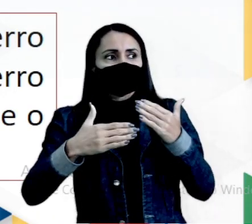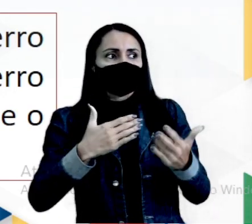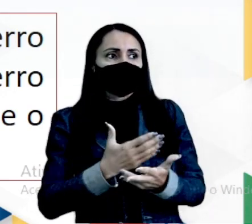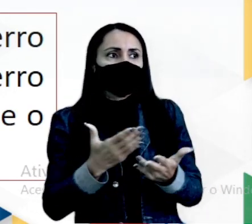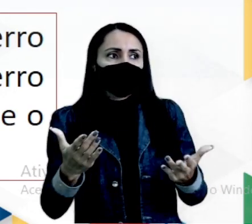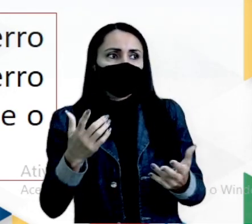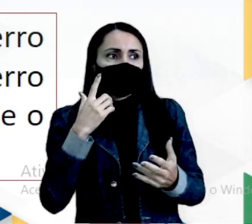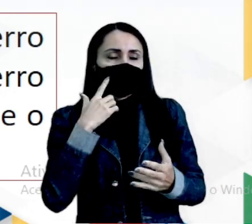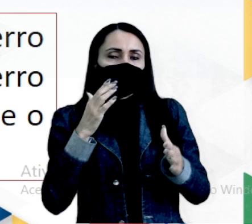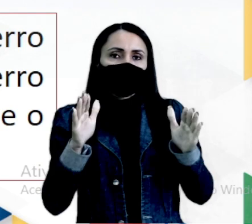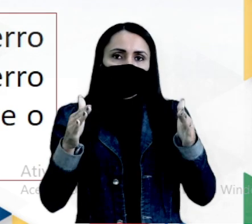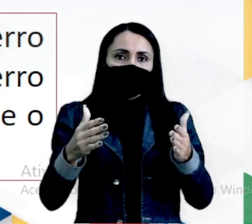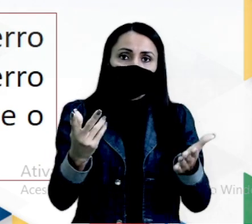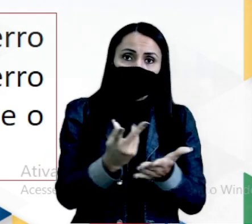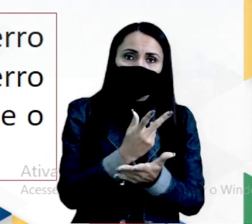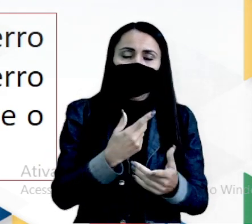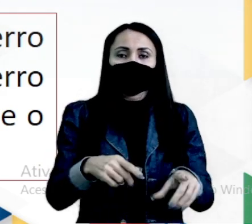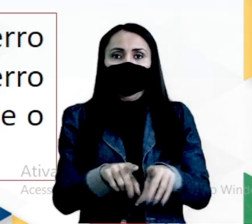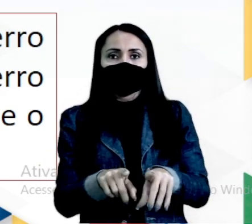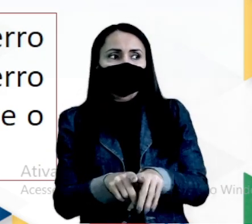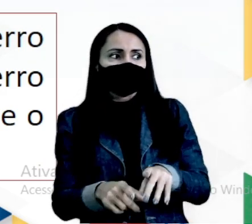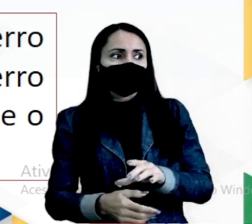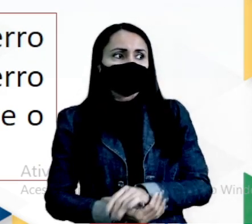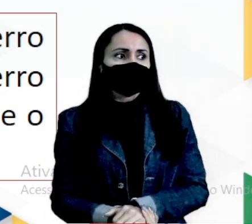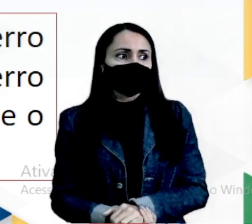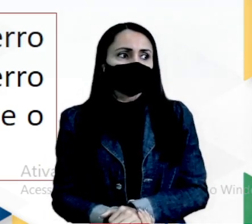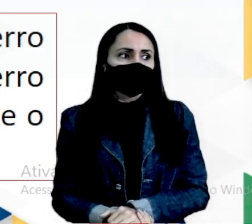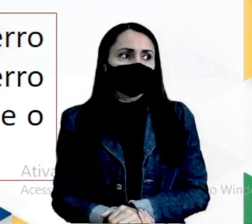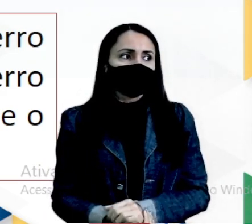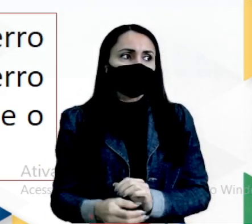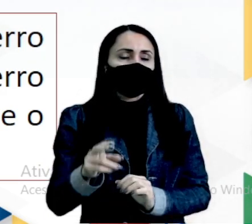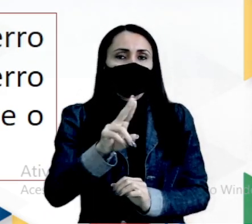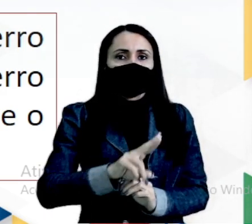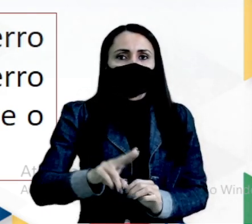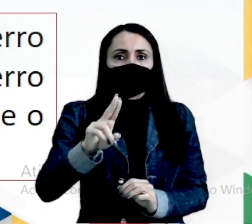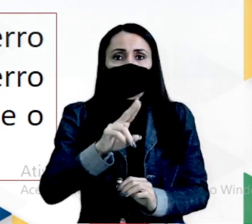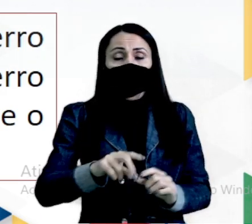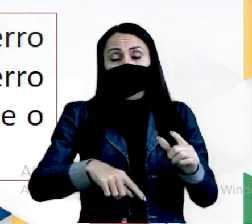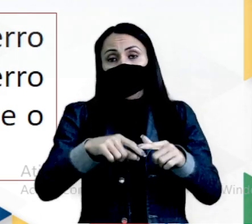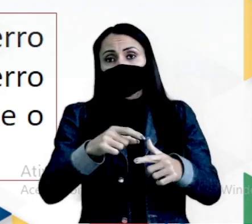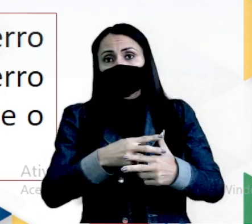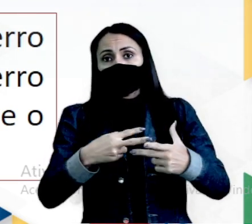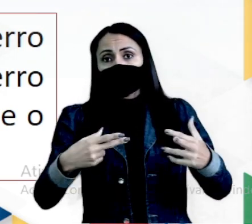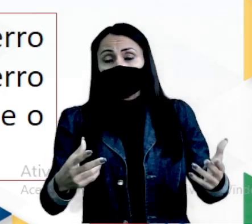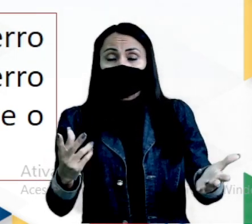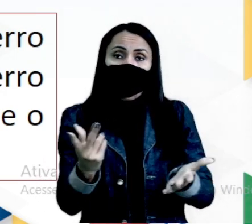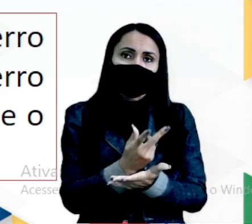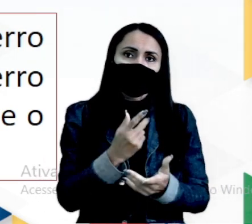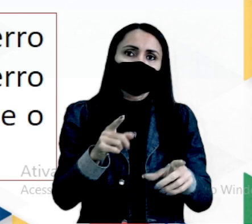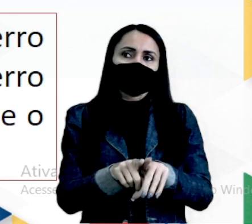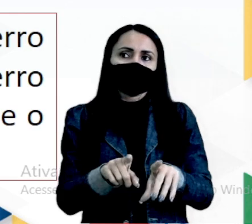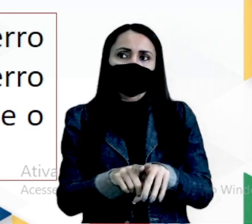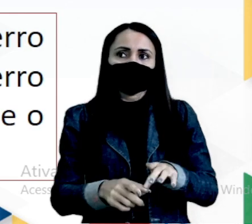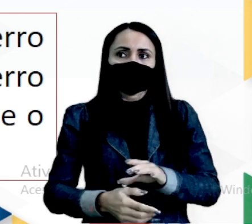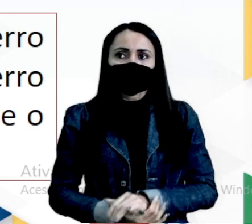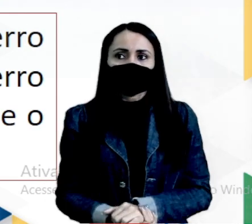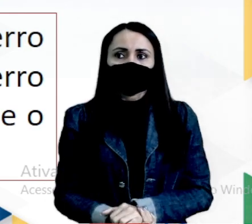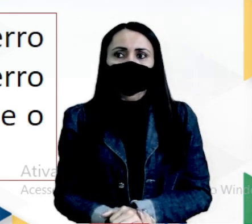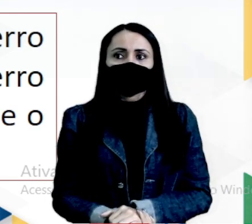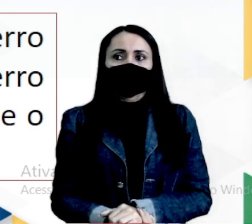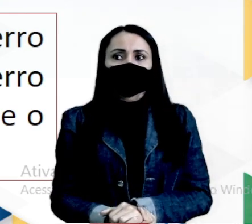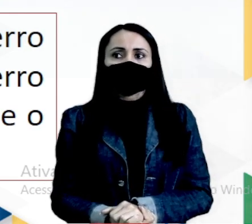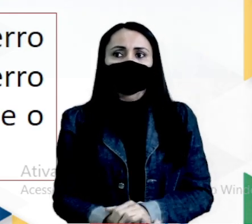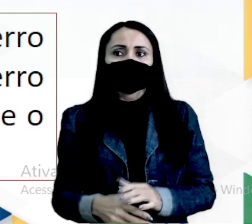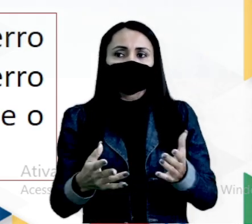A inclinação errada pode dar um erro, tá? O uso do instrumento de forma equivocada também. Então, o nível de